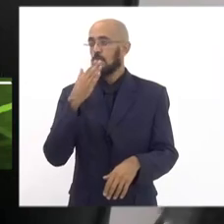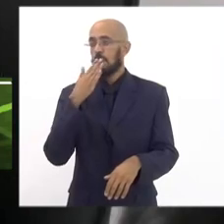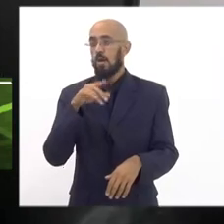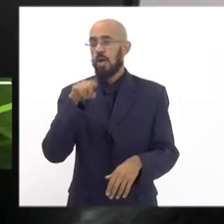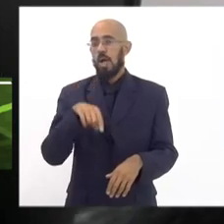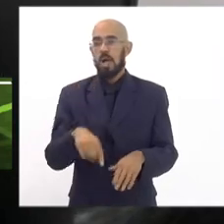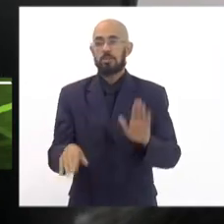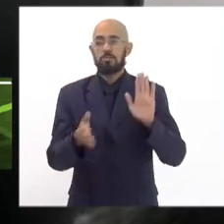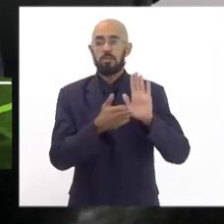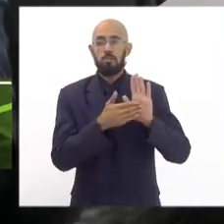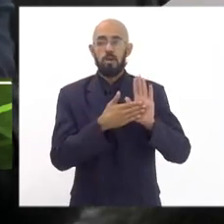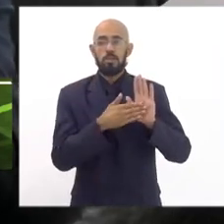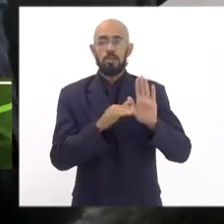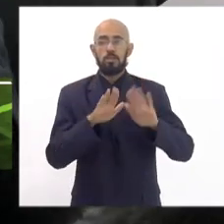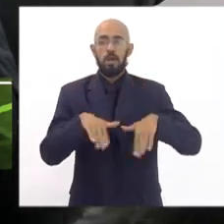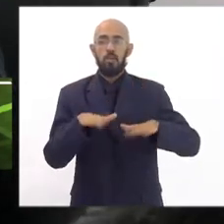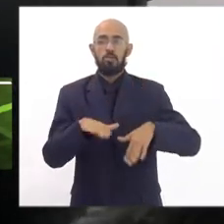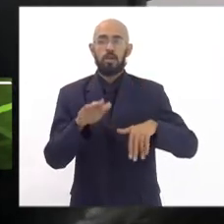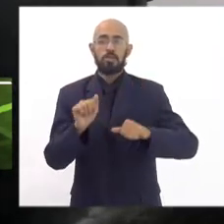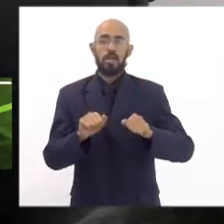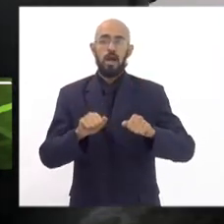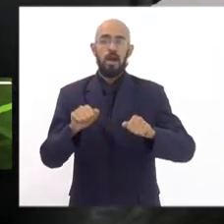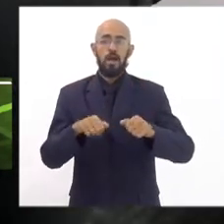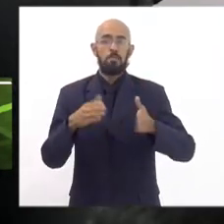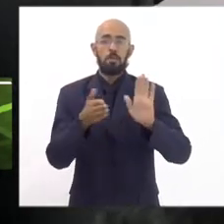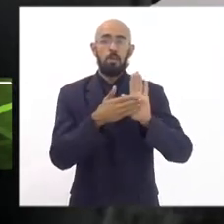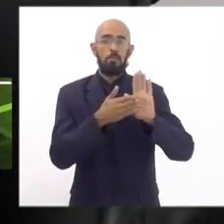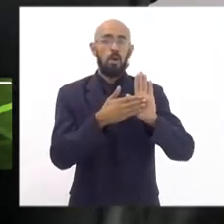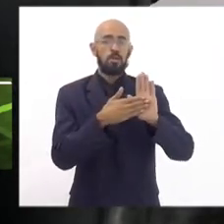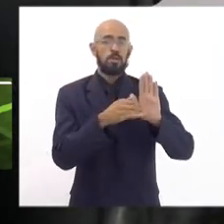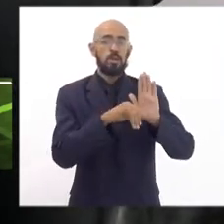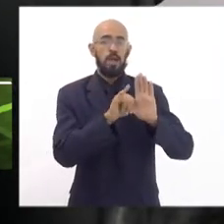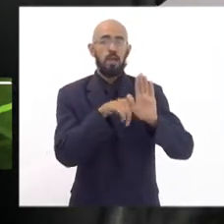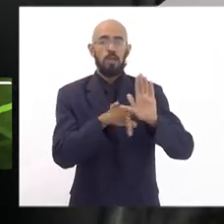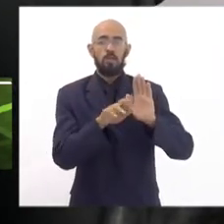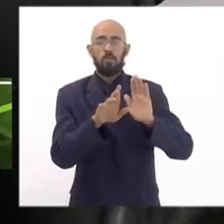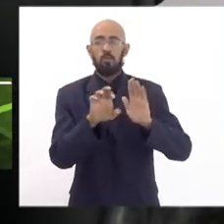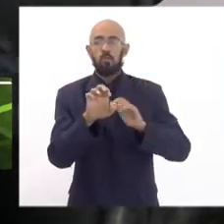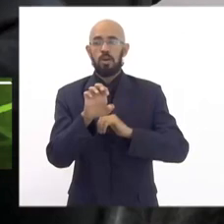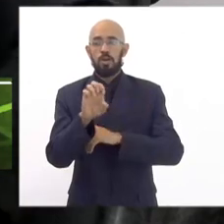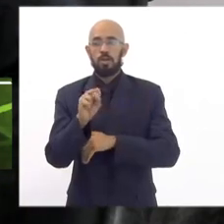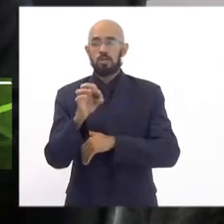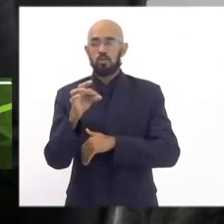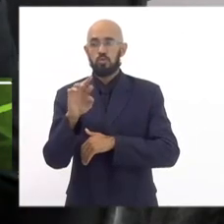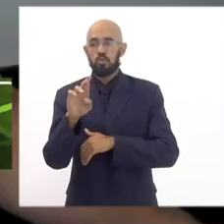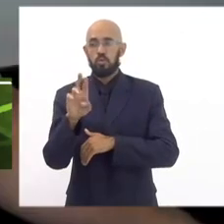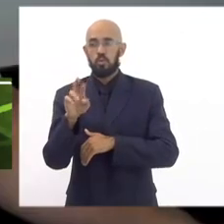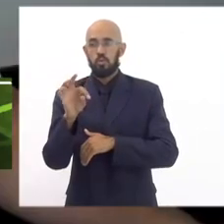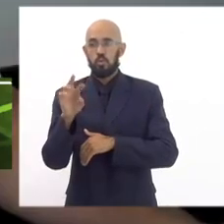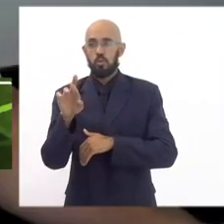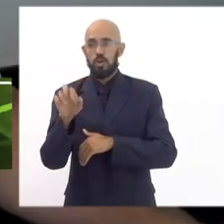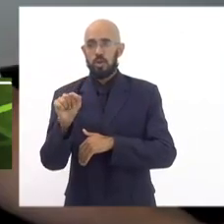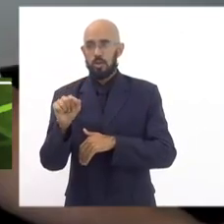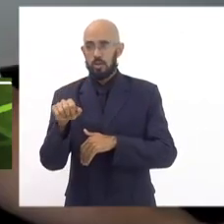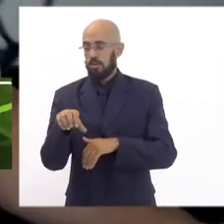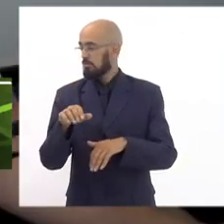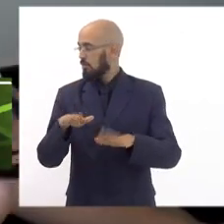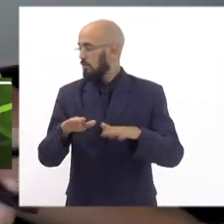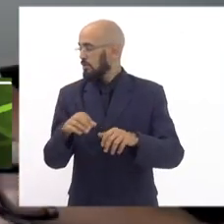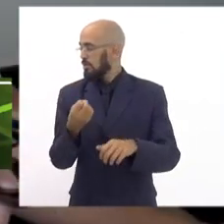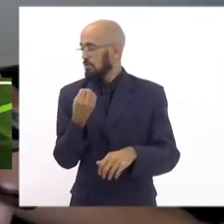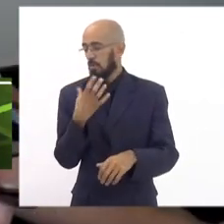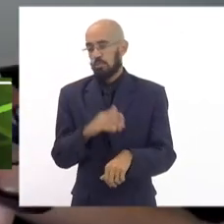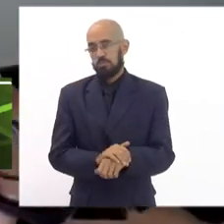ser que a proposta da infraestrutura seja boa para o projeto, Valdec. É só isso. Eu não tenho... Não, de qualquer maneira, não. Tudo bem. Eu só